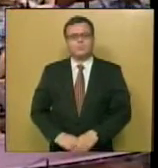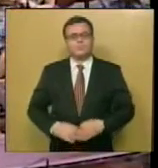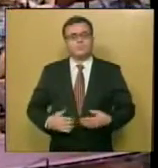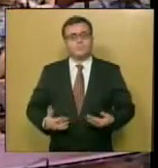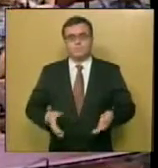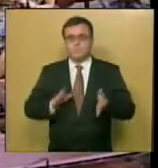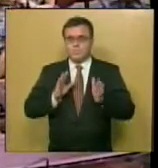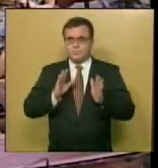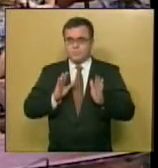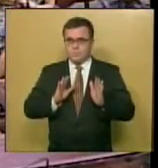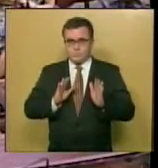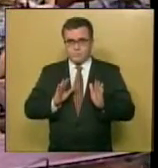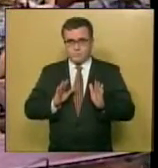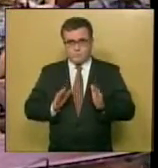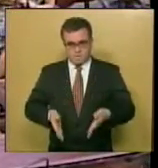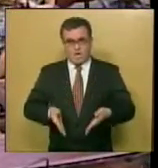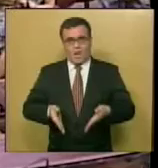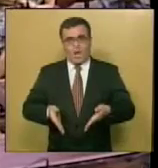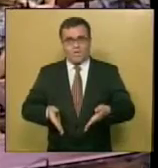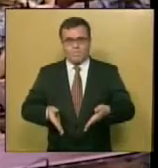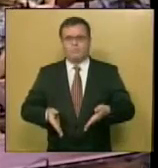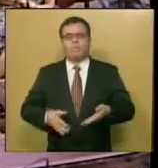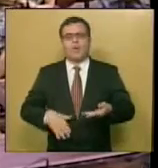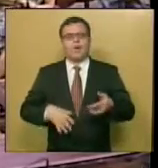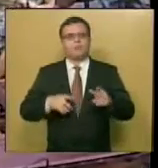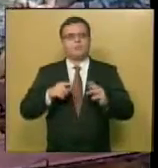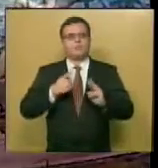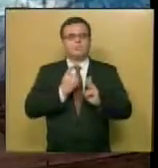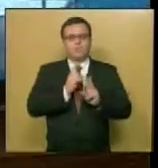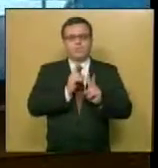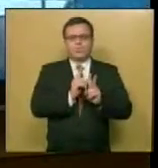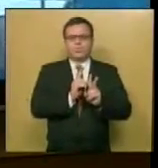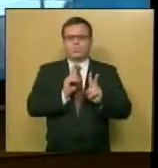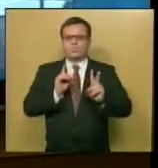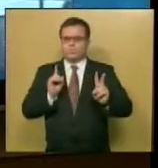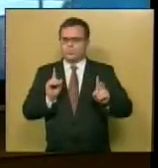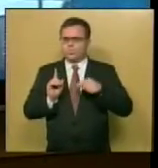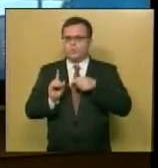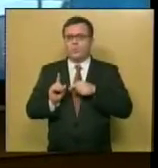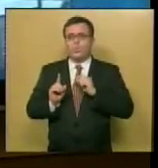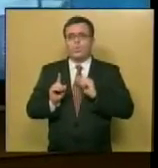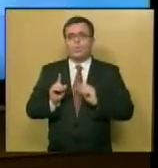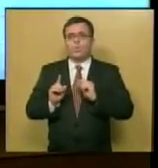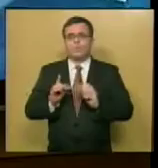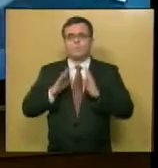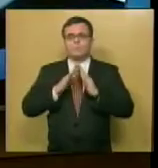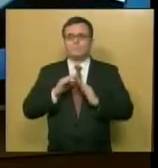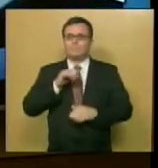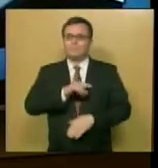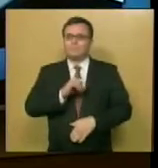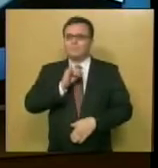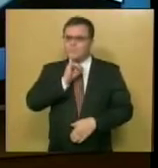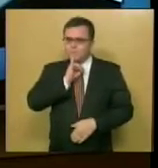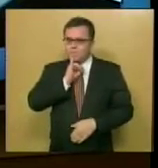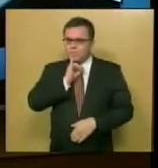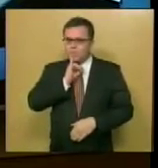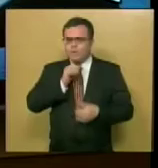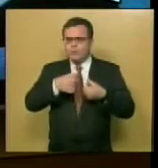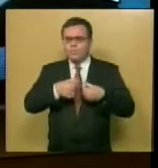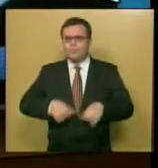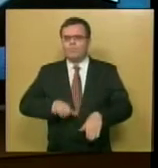Desfeita a sociedade com os irmãos, Euclides se estabeleceu definitivamente em Itabaiana. Além das